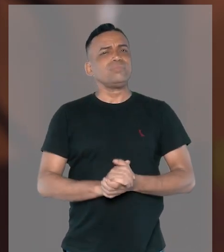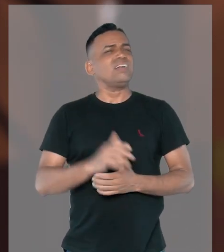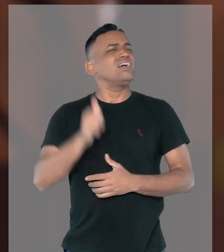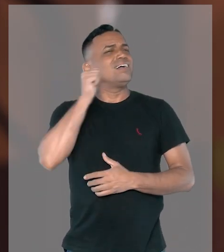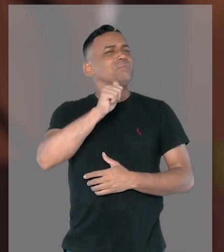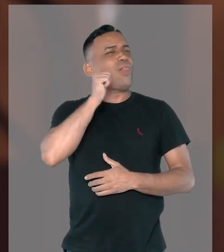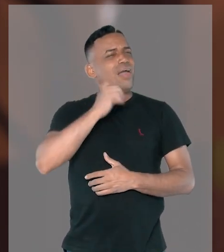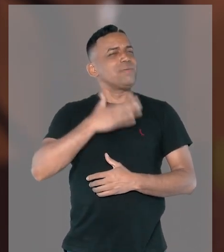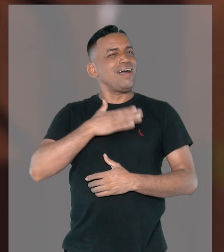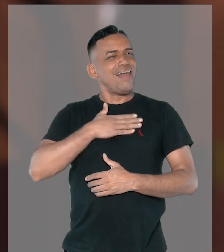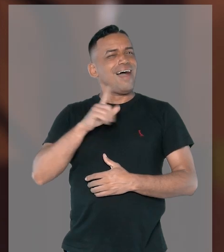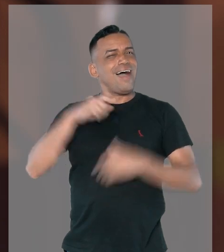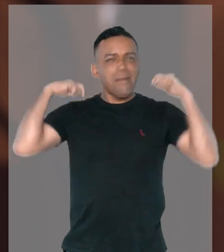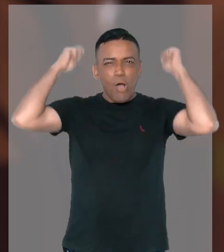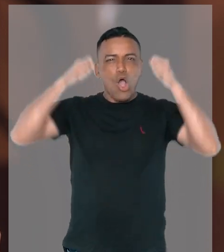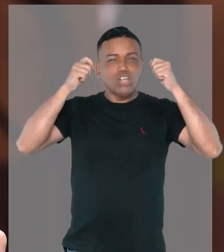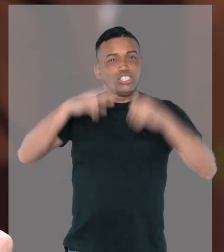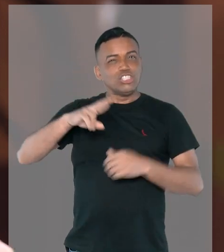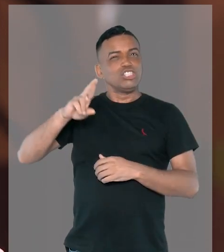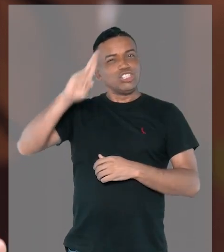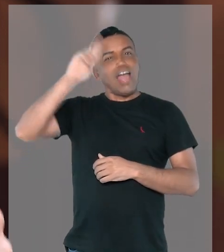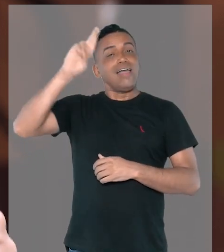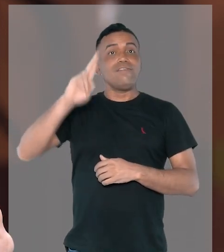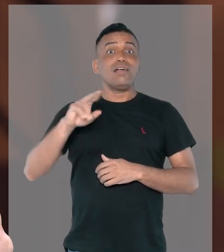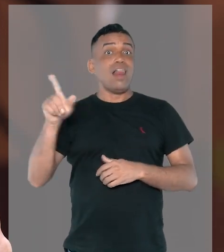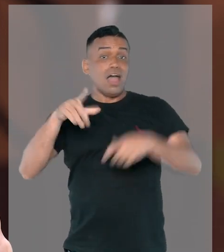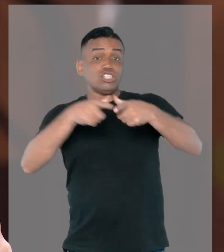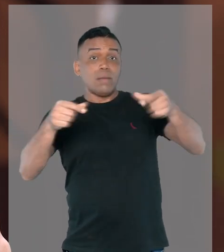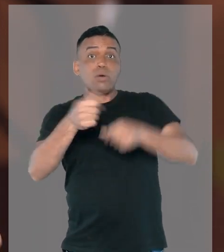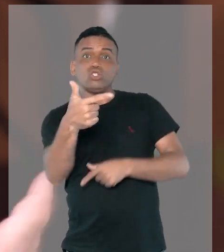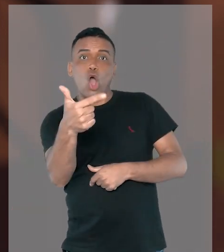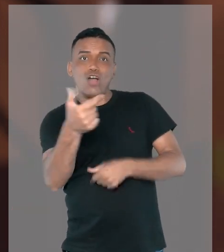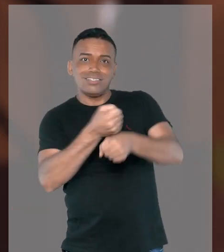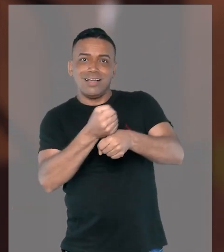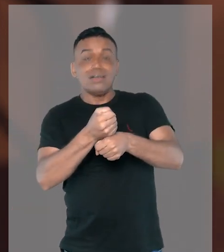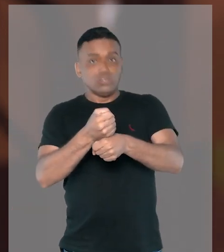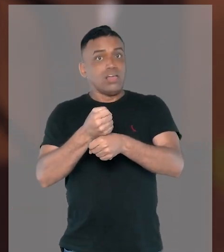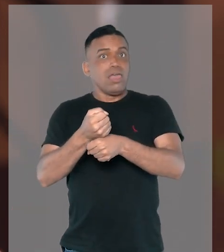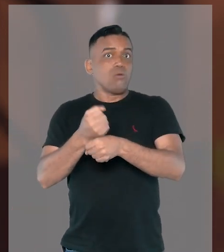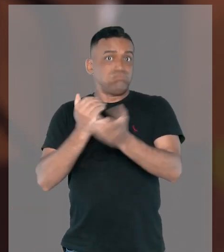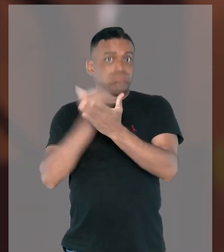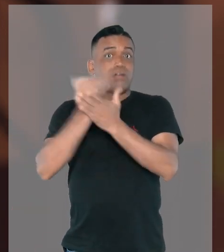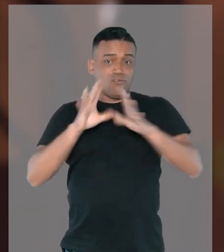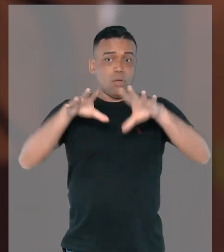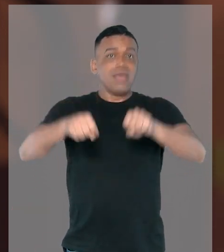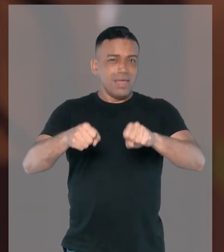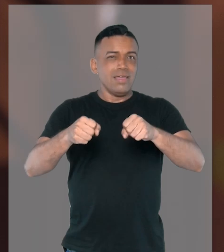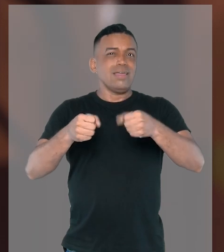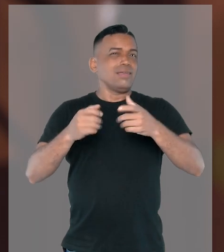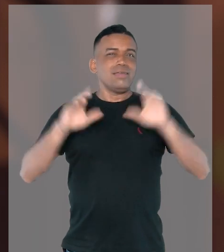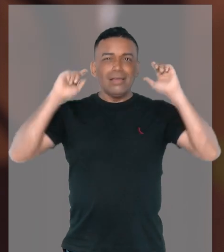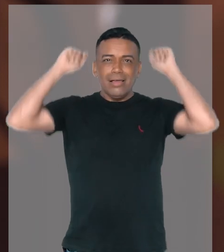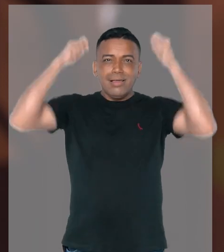superiora, eu fiquei no Japão durante 12 anos, e eu me formei num mosteiro budista, zen budista